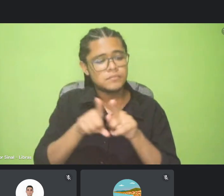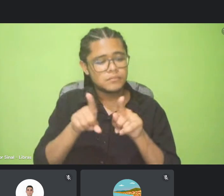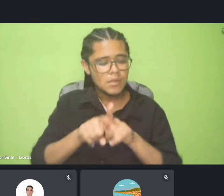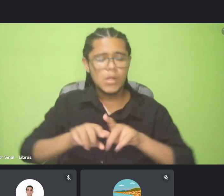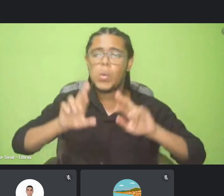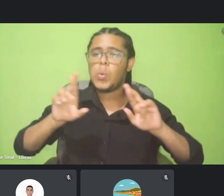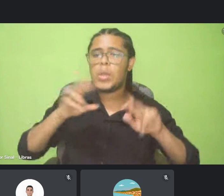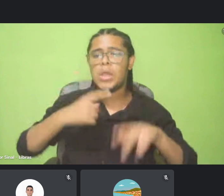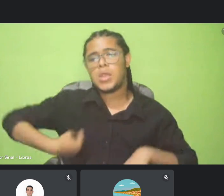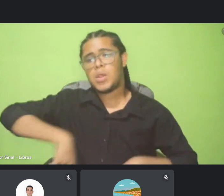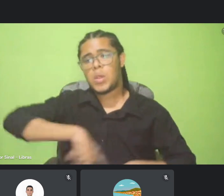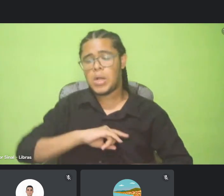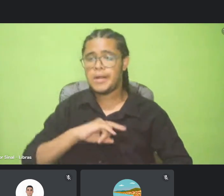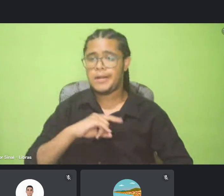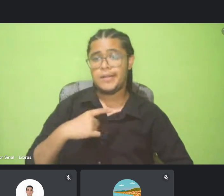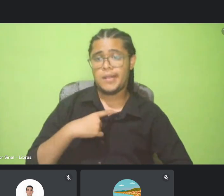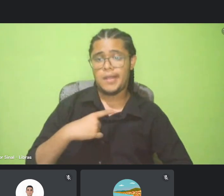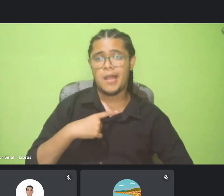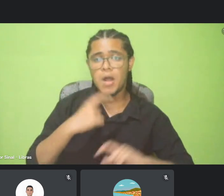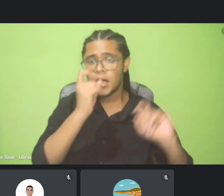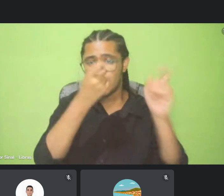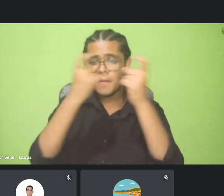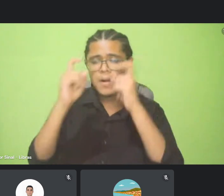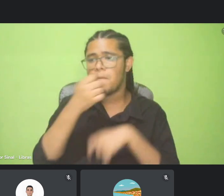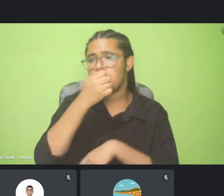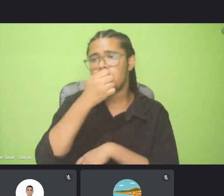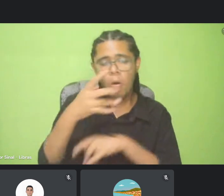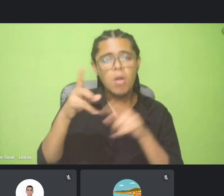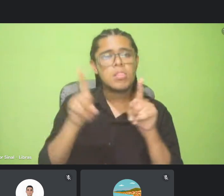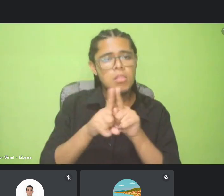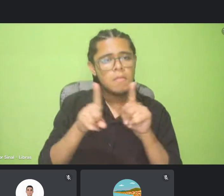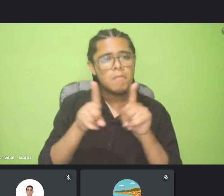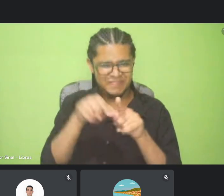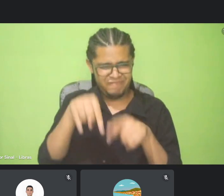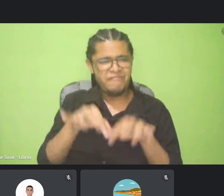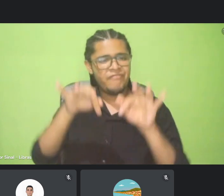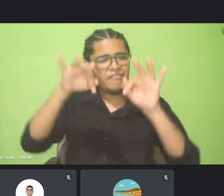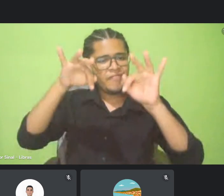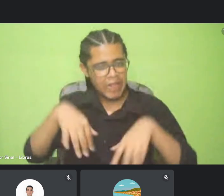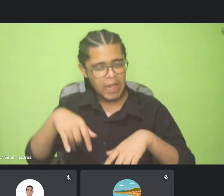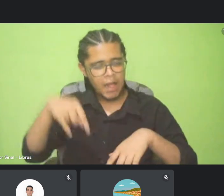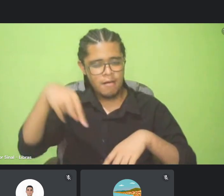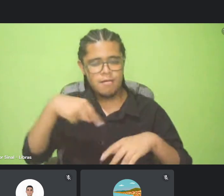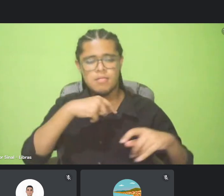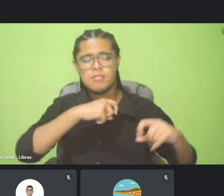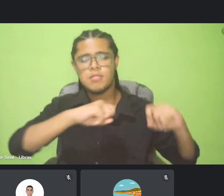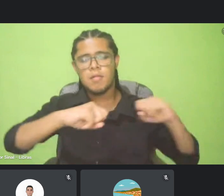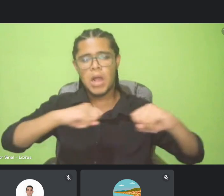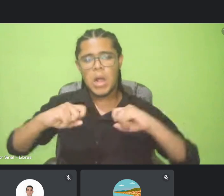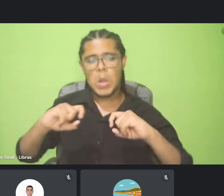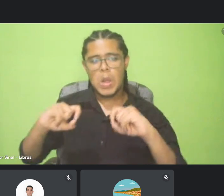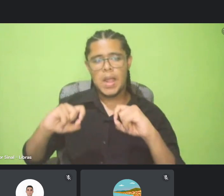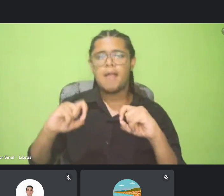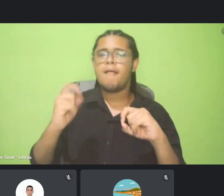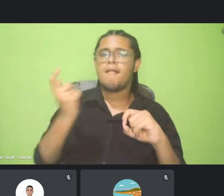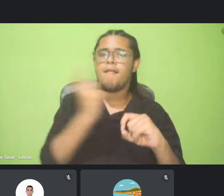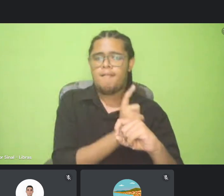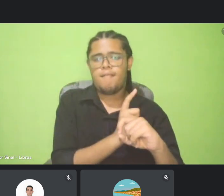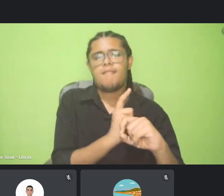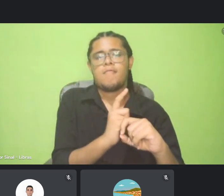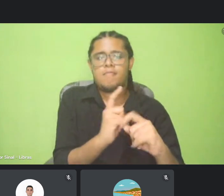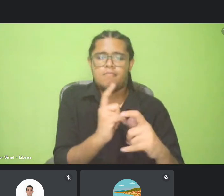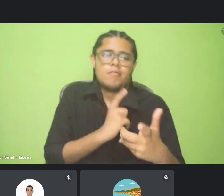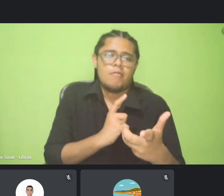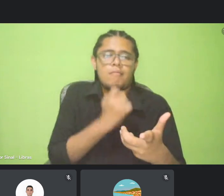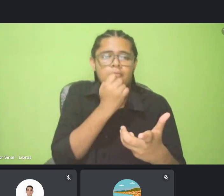um bom debate e que a gente possa sair daqui com essa escuta que a secretaria está fazendo junto com a